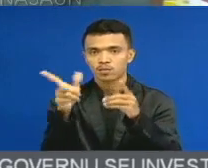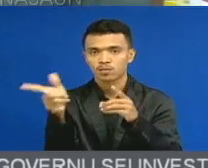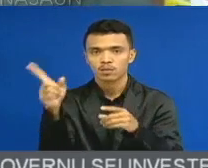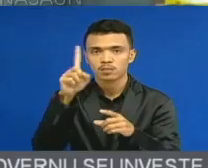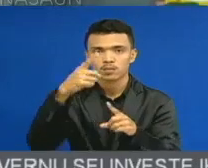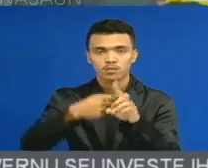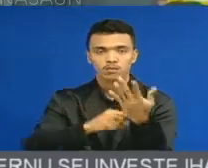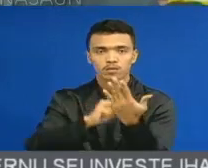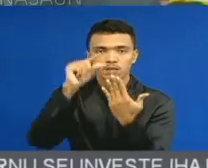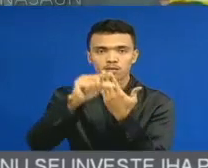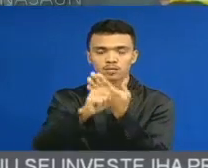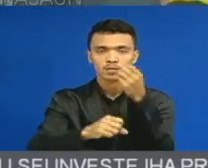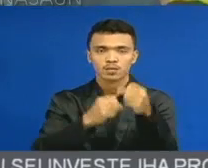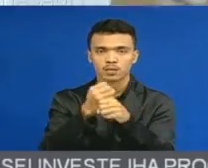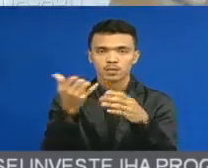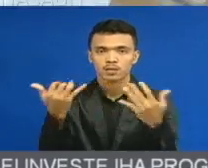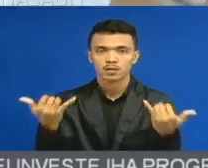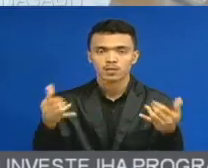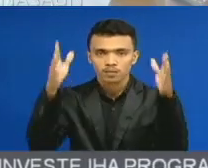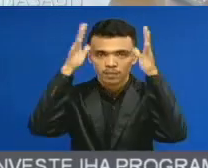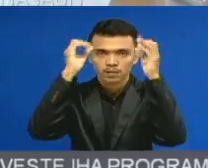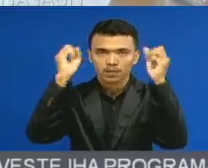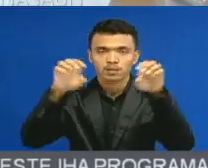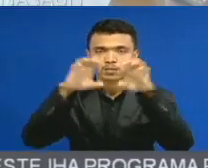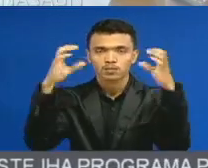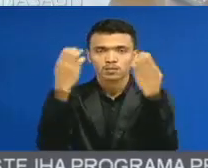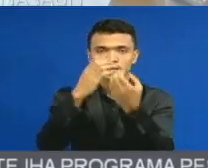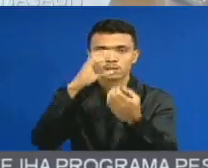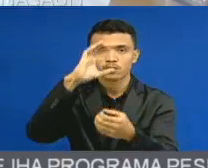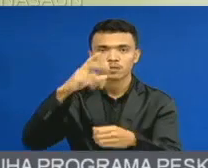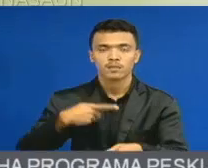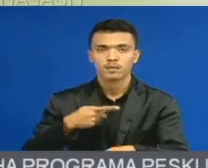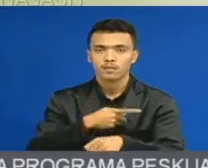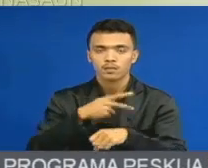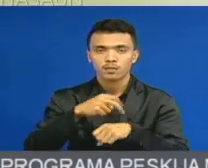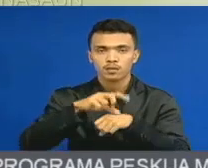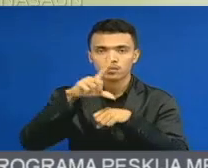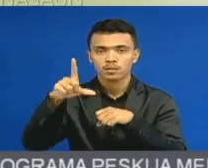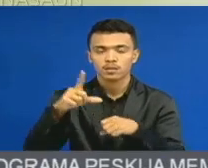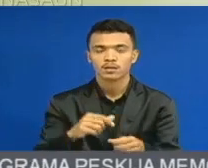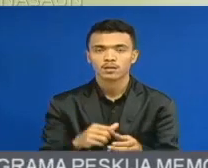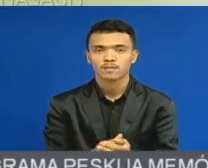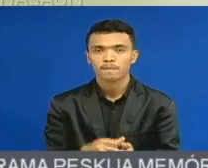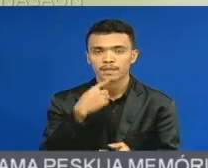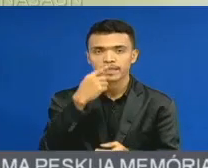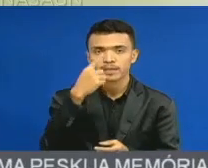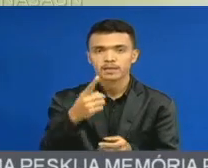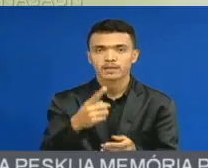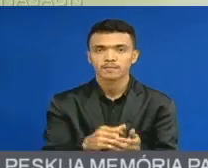Recinida, fula Augusto Tinangne. Presidente Comissão C Parlamento Nacional, Sedelija Faria dos Santos